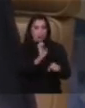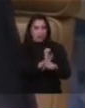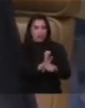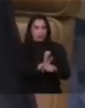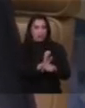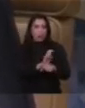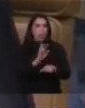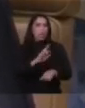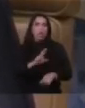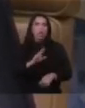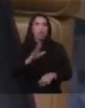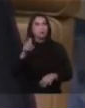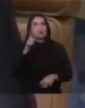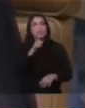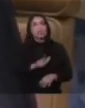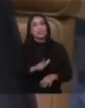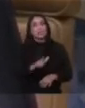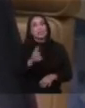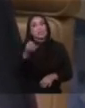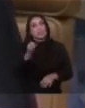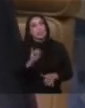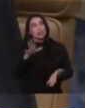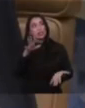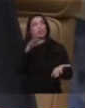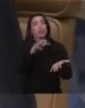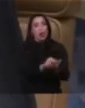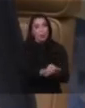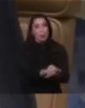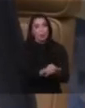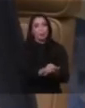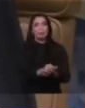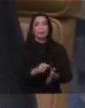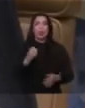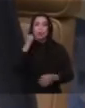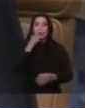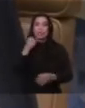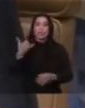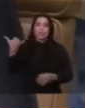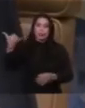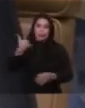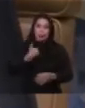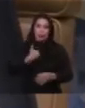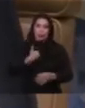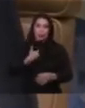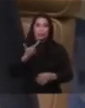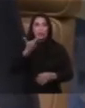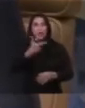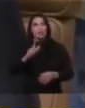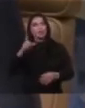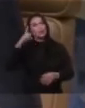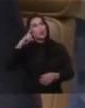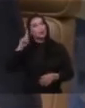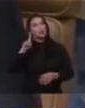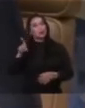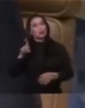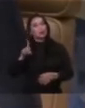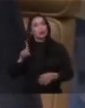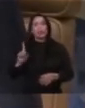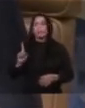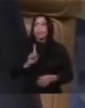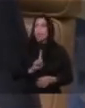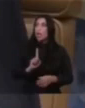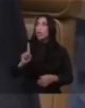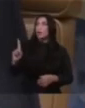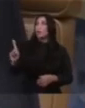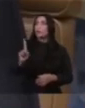Sua Excelência, o senador. No dia seguinte, eu vou à Câmara dos